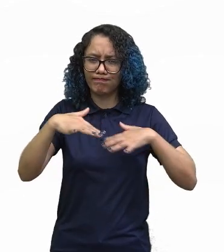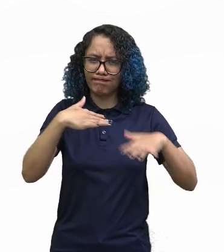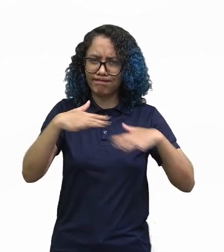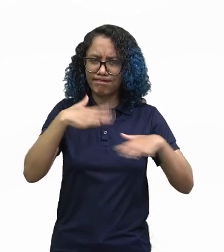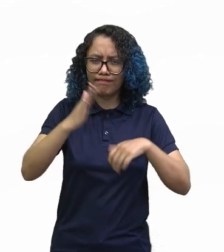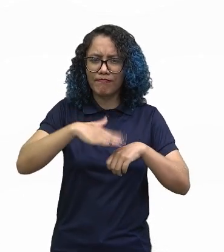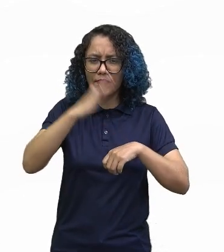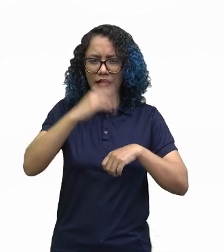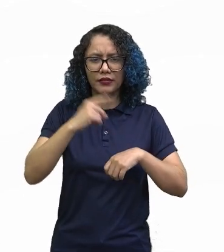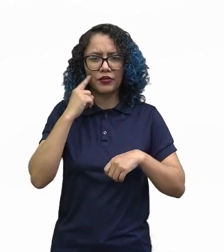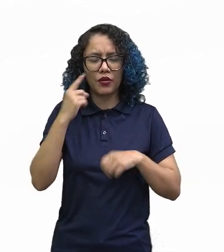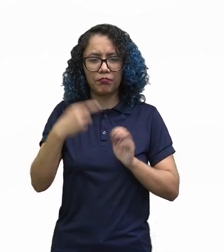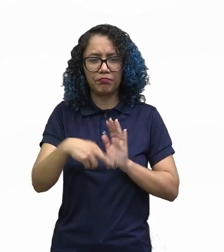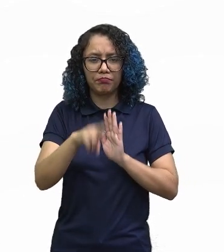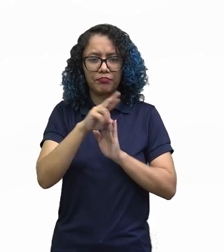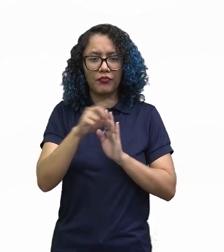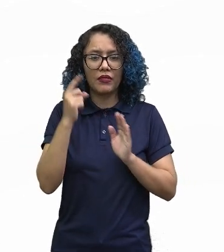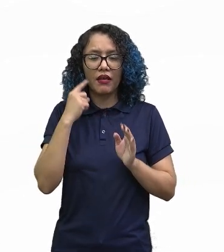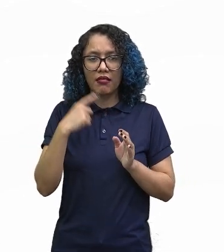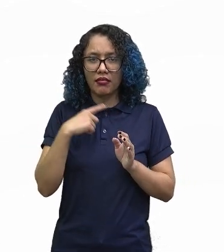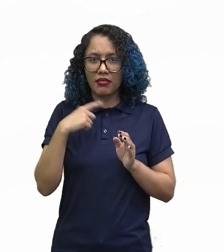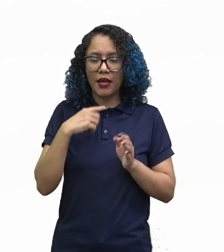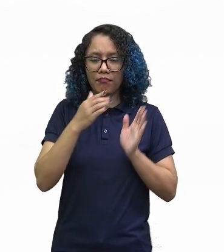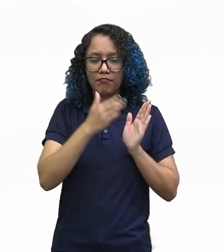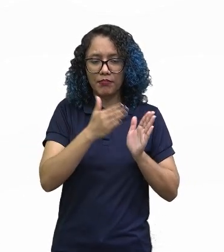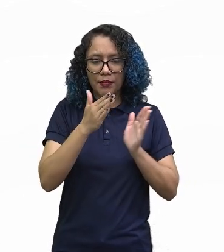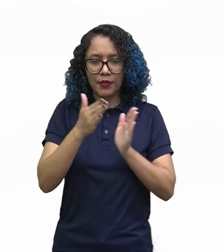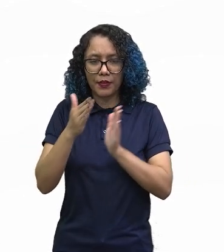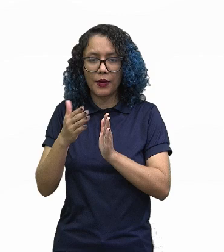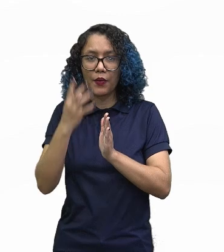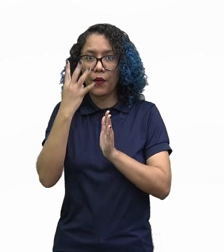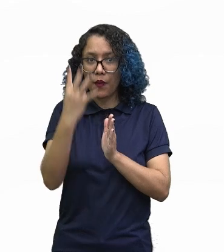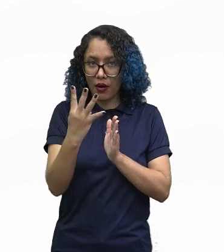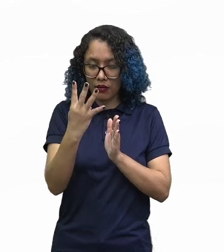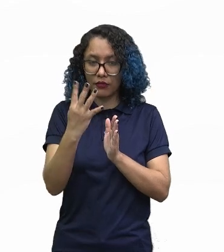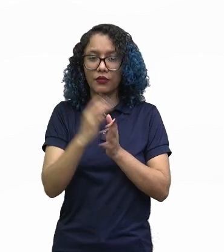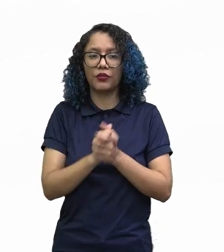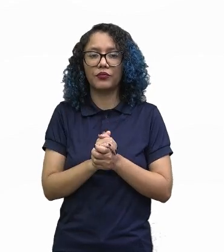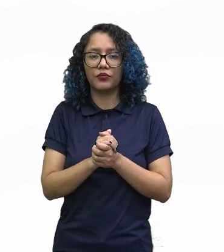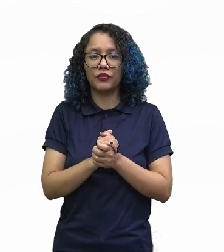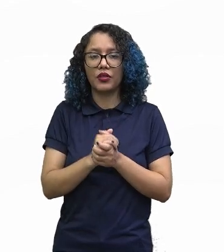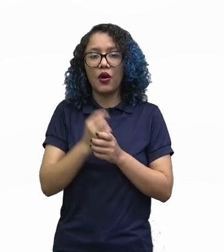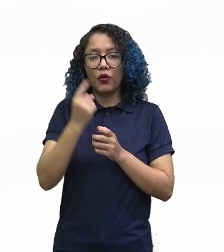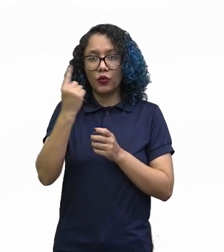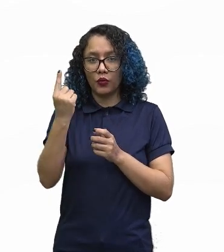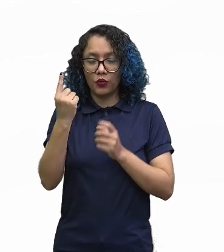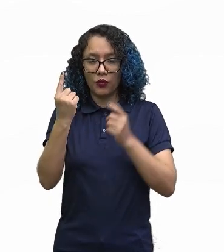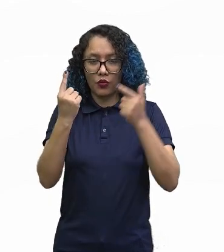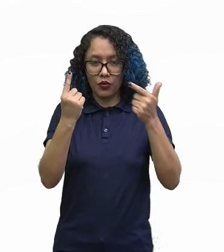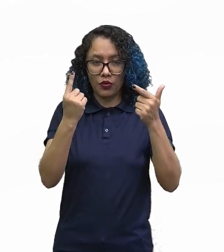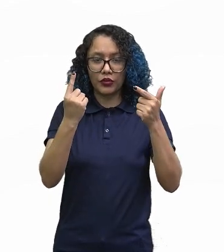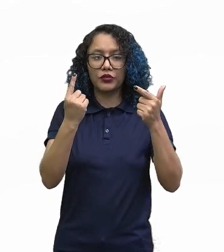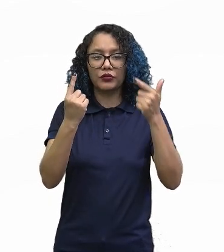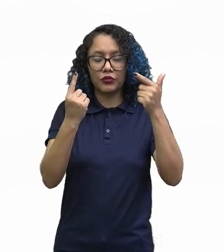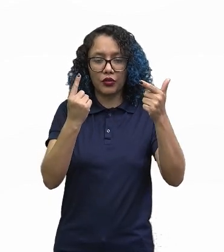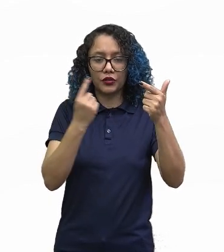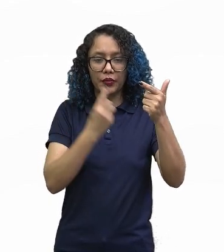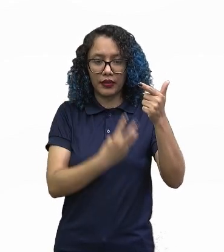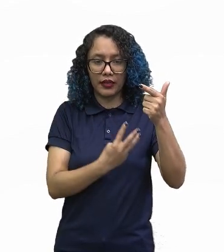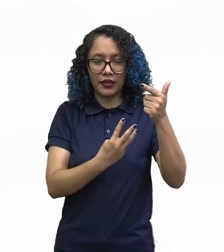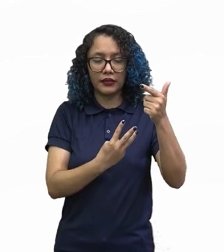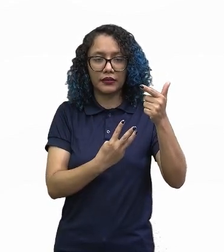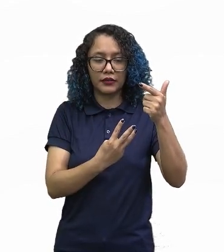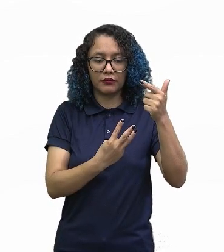de Carnot. São 4 processos, certo? Processo de 1 para 2, de 2 para 3, de 3 para